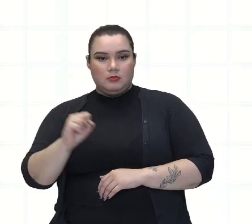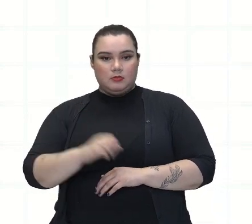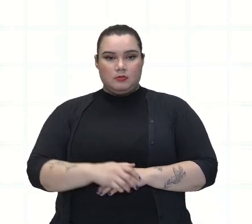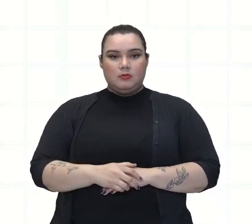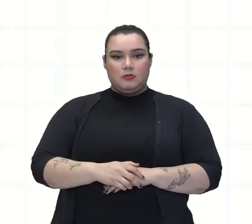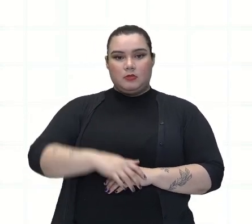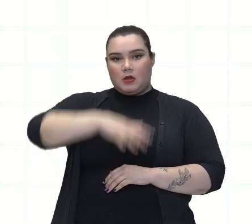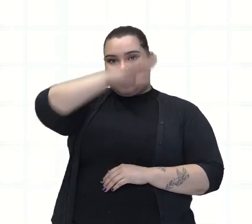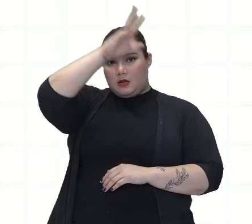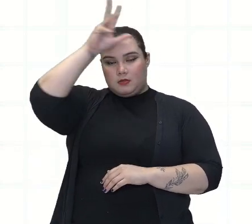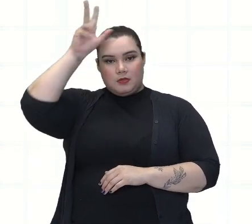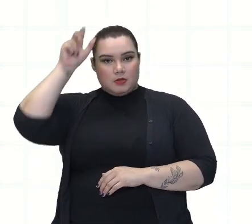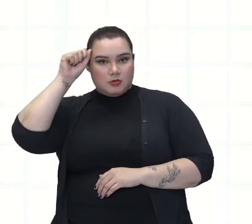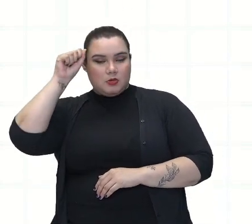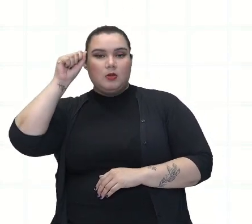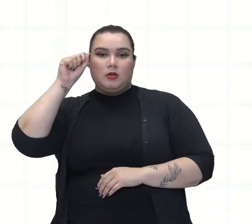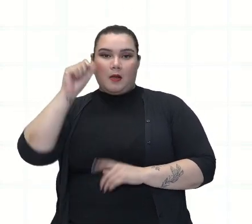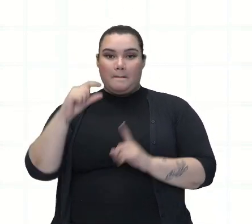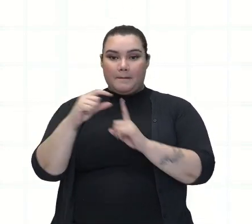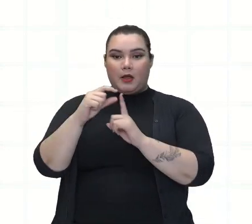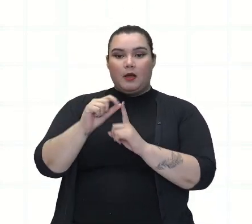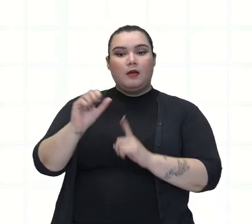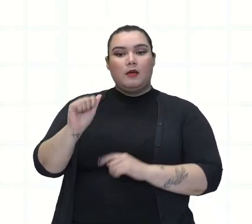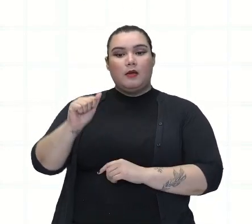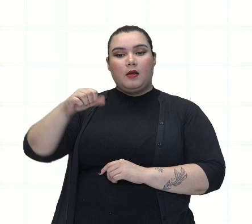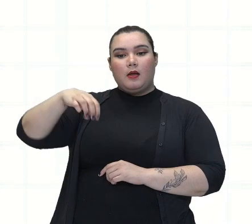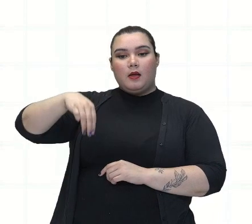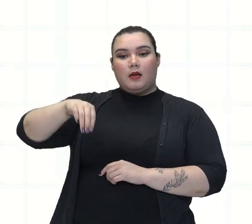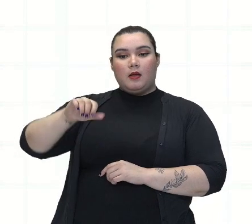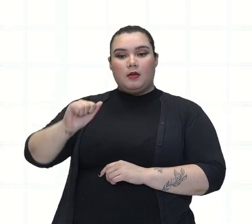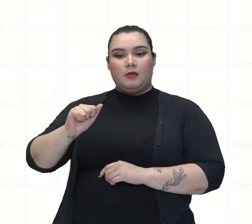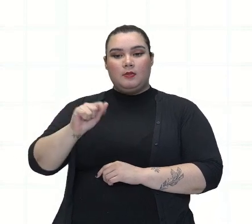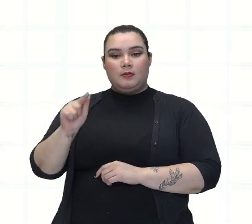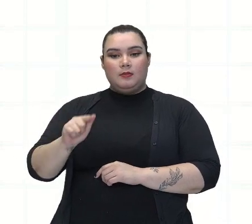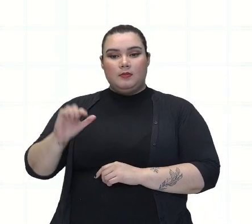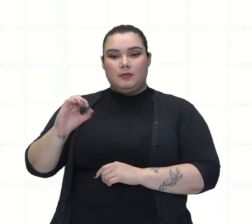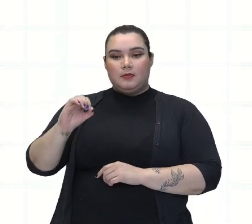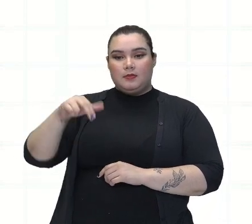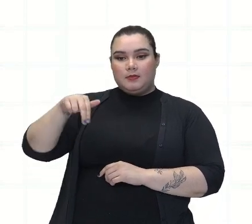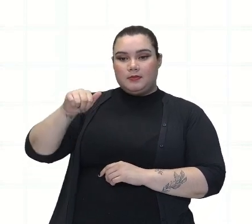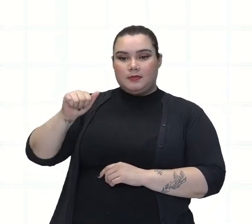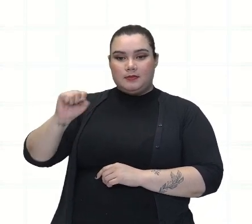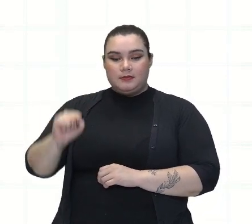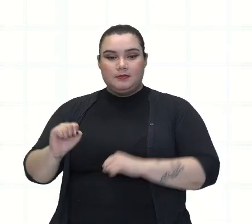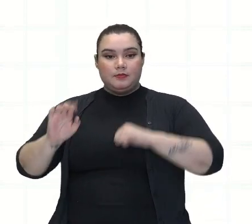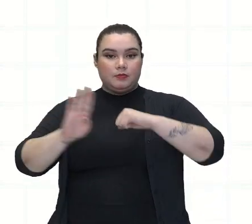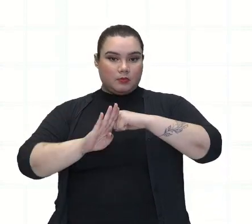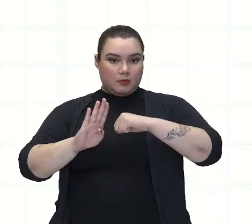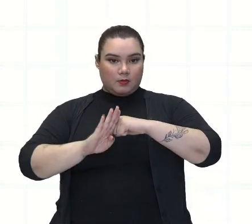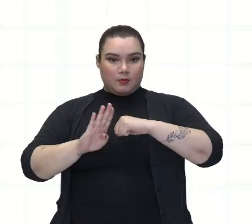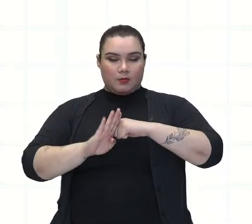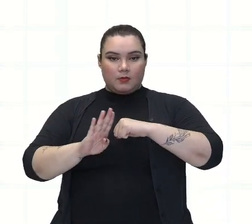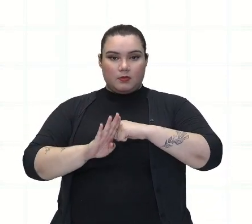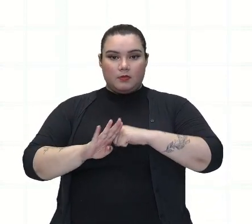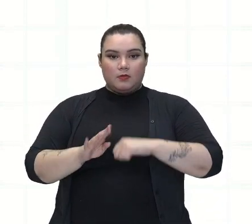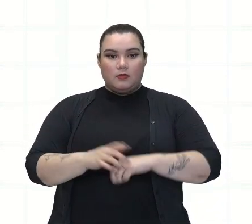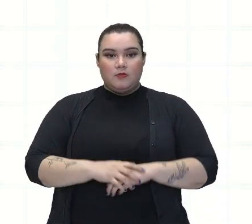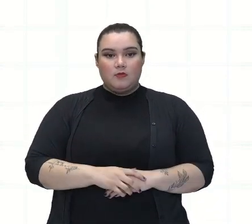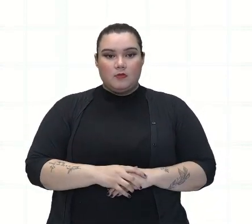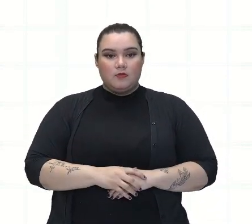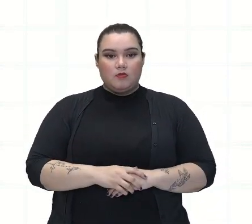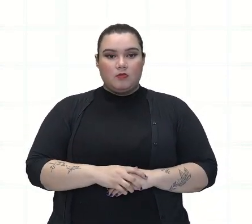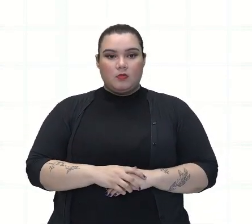Amazonas. Opa, deixa eu só ajeitar aqui o nome do nosso estado. Só um minutinho.